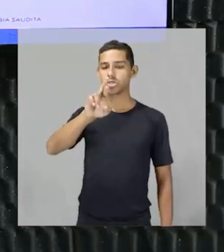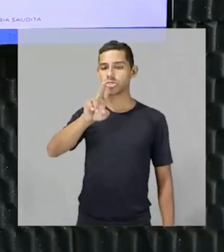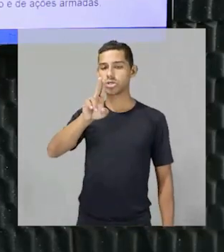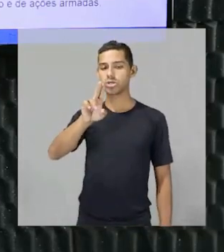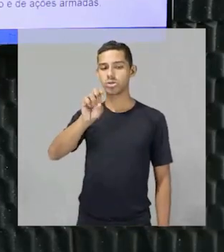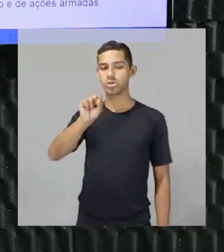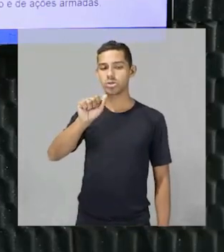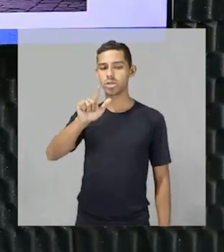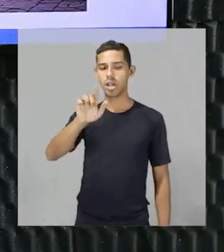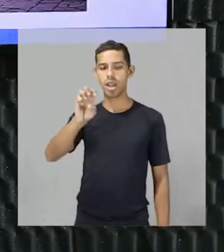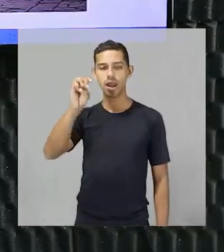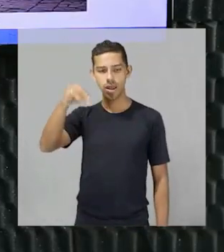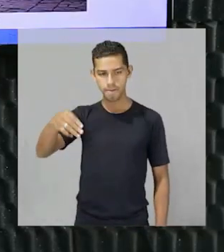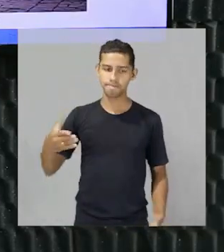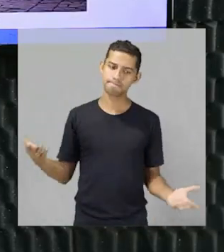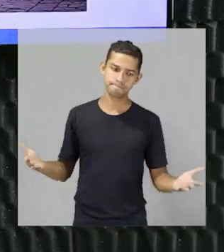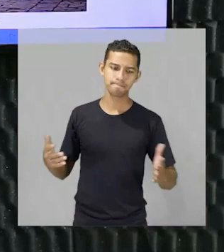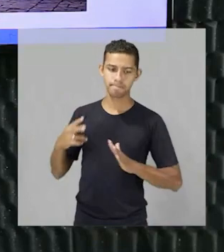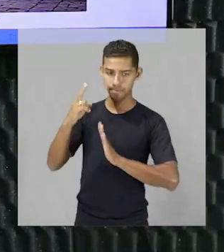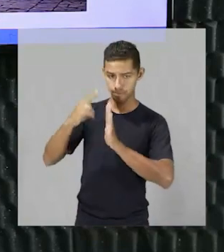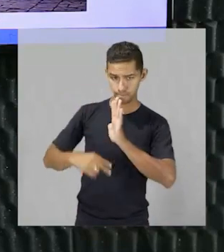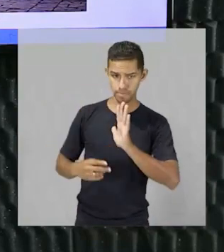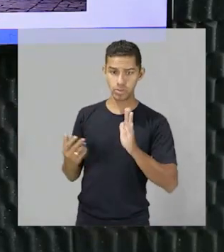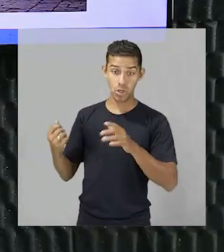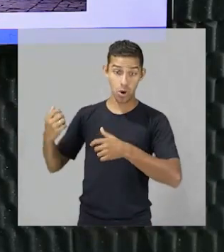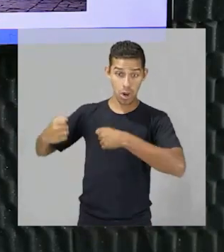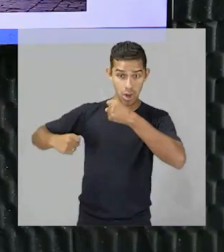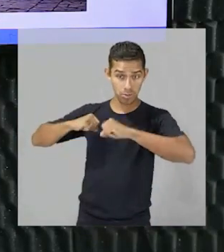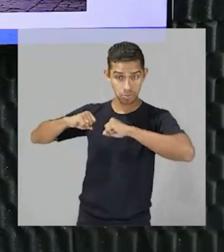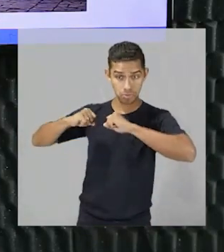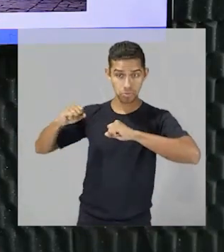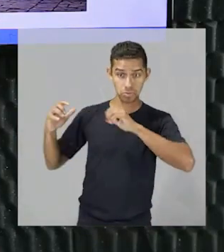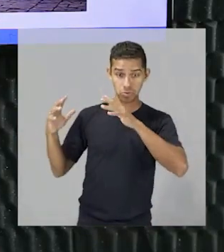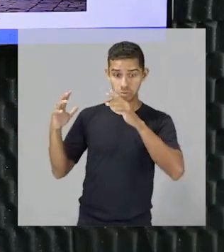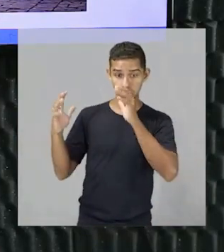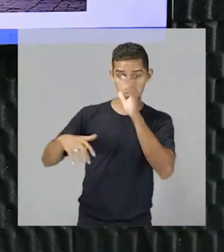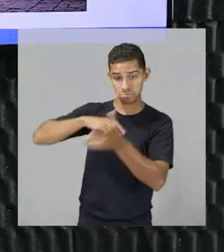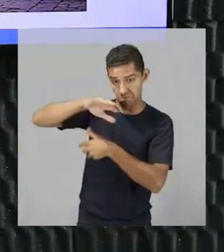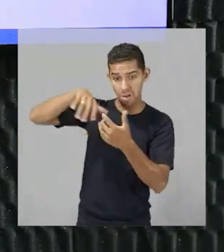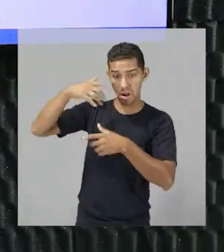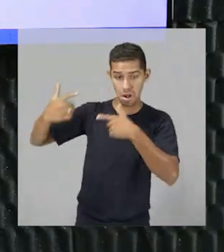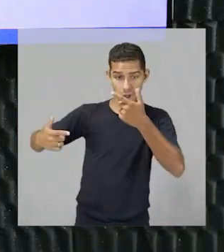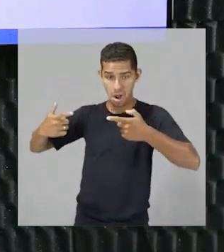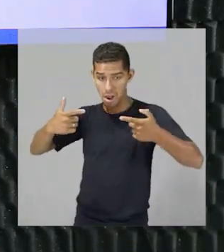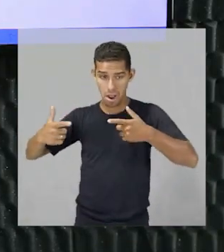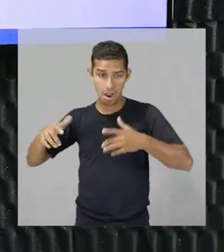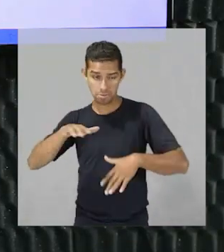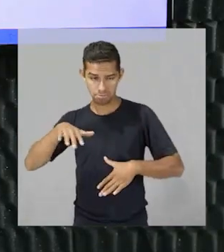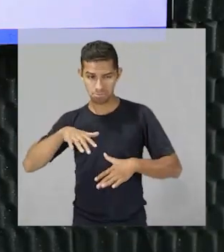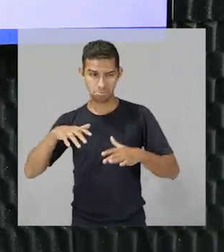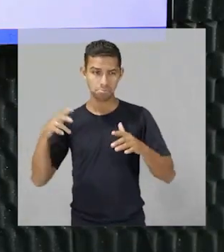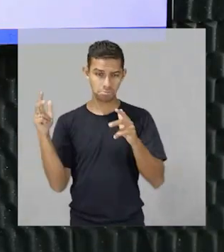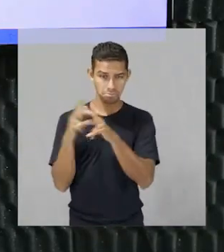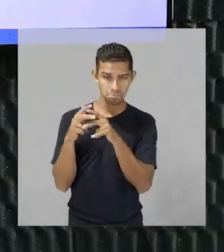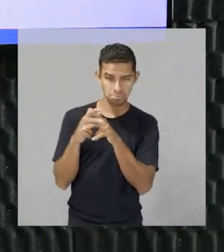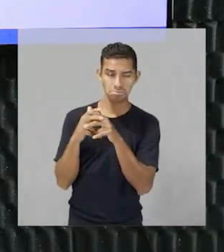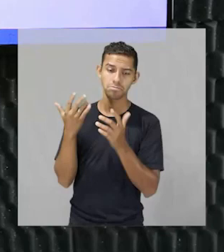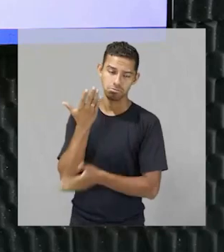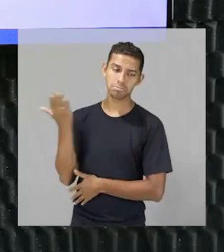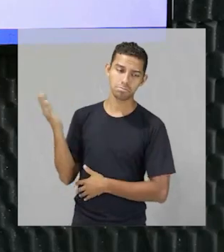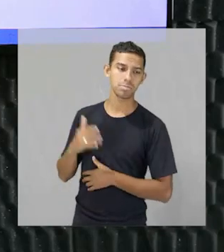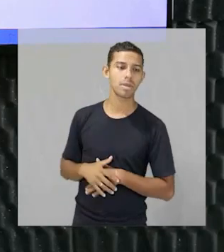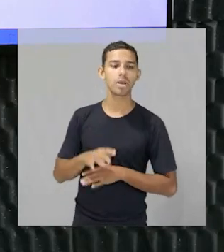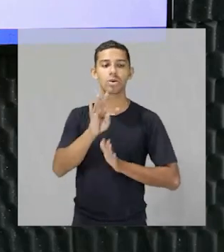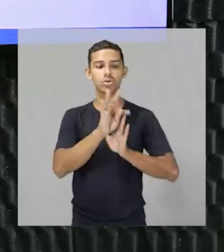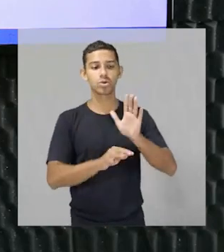Questão importante. Então, vamos lá. Eu vou ler o texto aqui. Então, essas manifestações elas vão estar muito baseadas nisso. Tá certo? Eu tenho um texto motivador, ele vem dizendo aqui, ó,